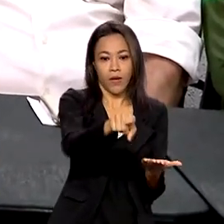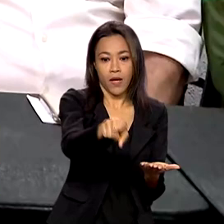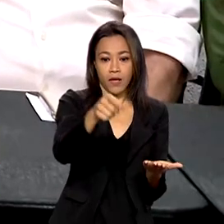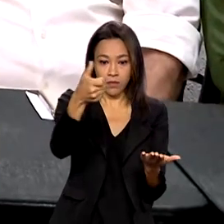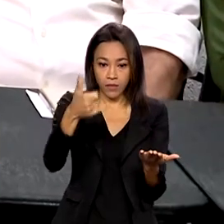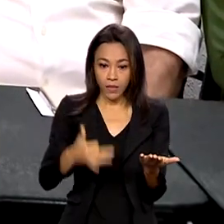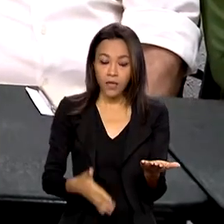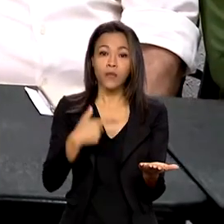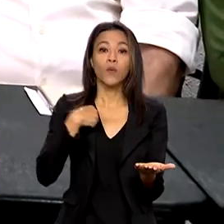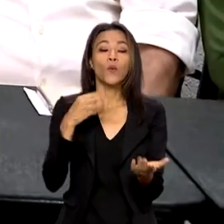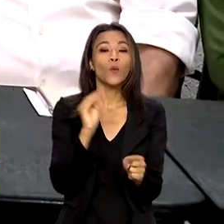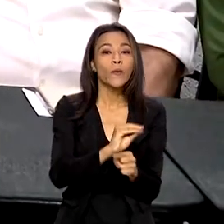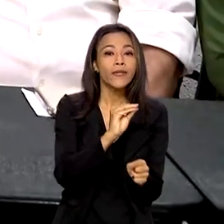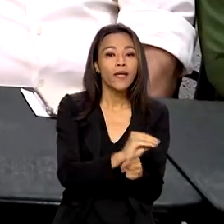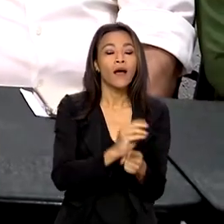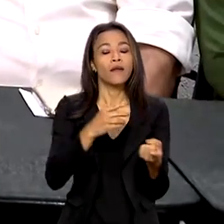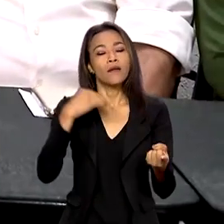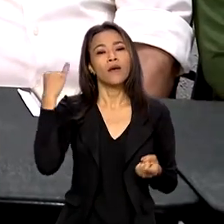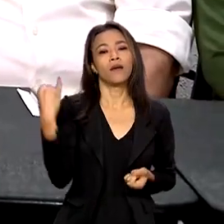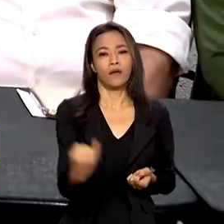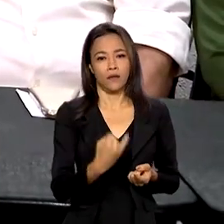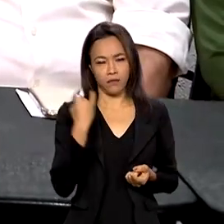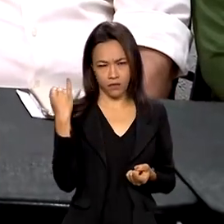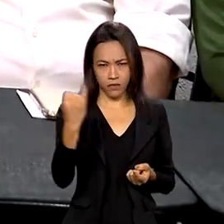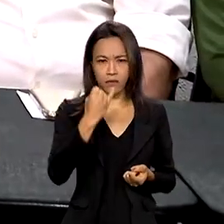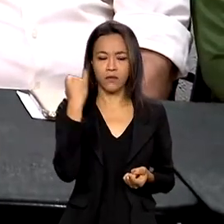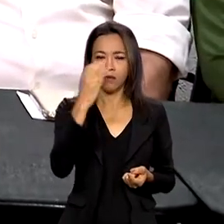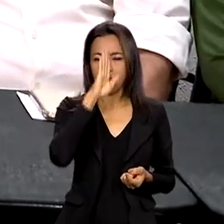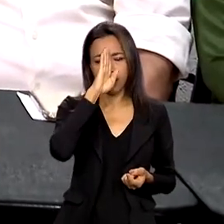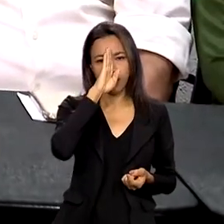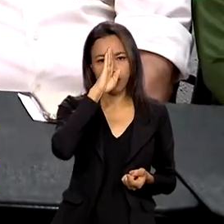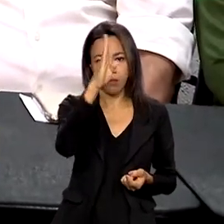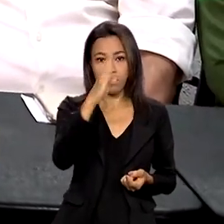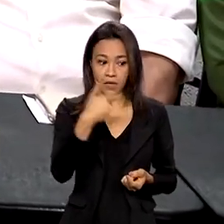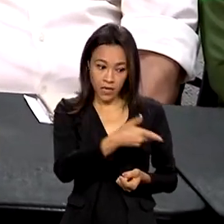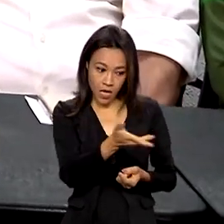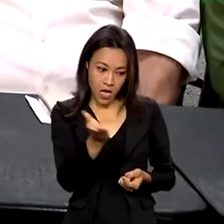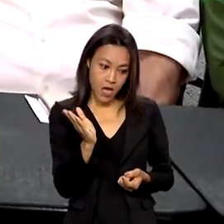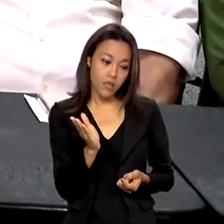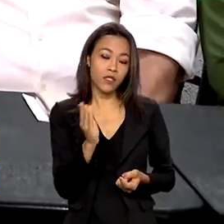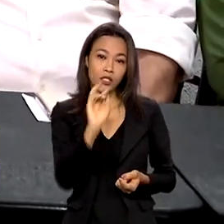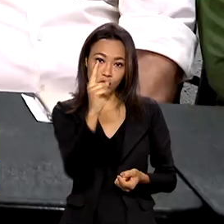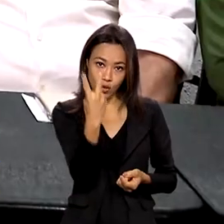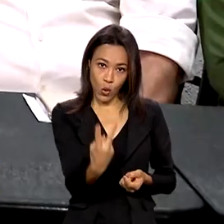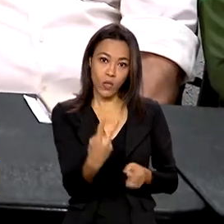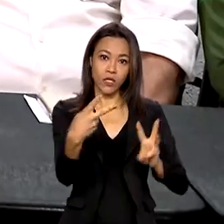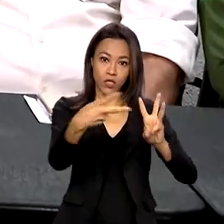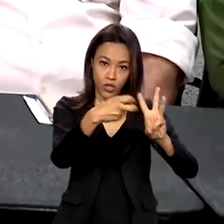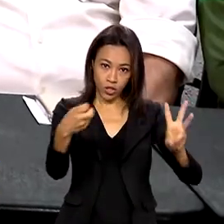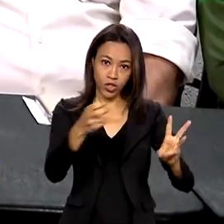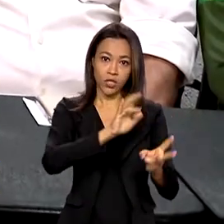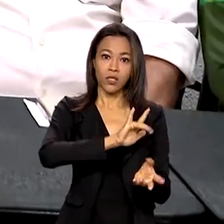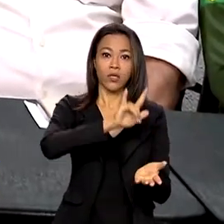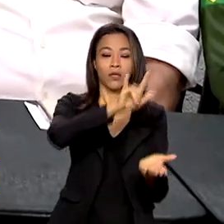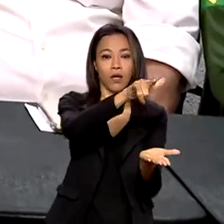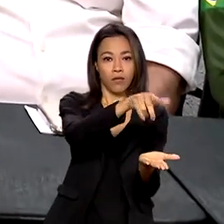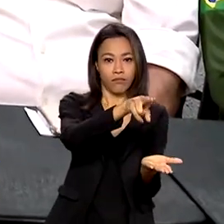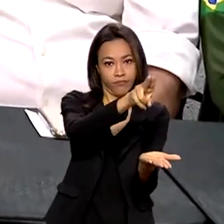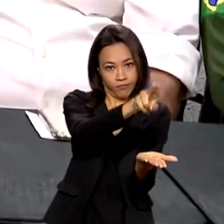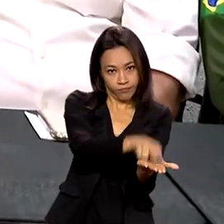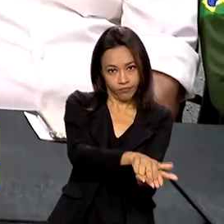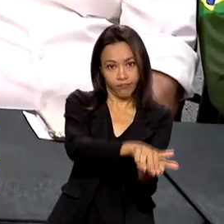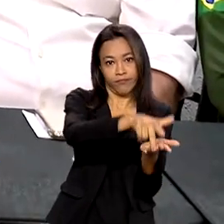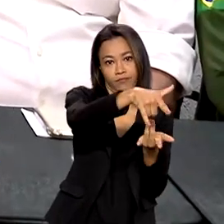atendimento, de cuidado, fundamental, no caso, para que esses 2 indígenas hoje